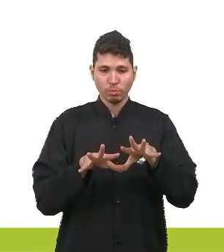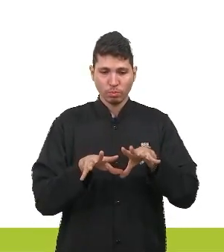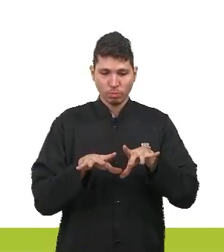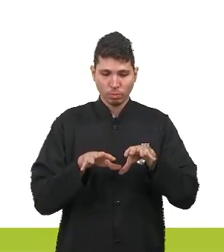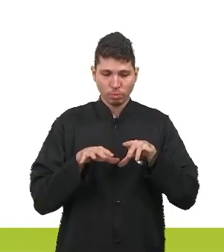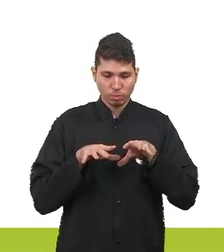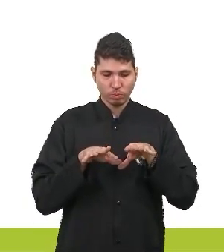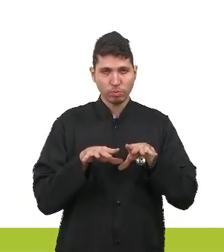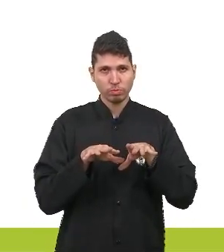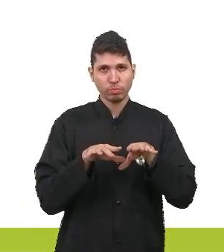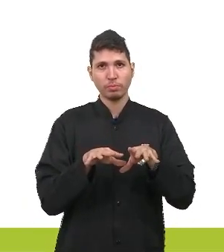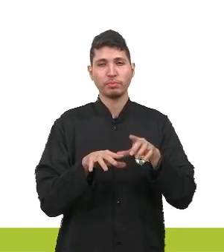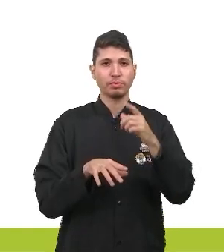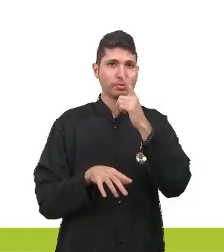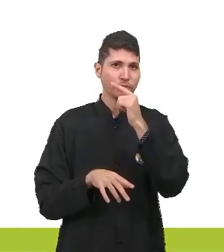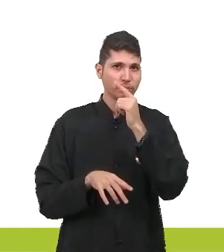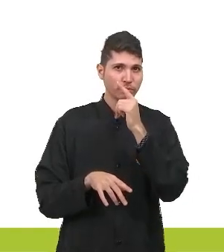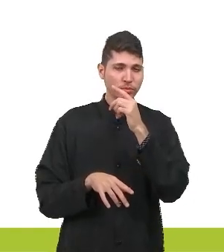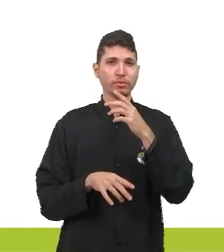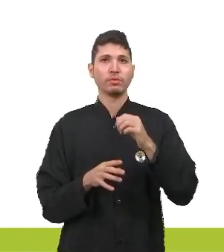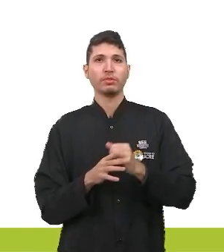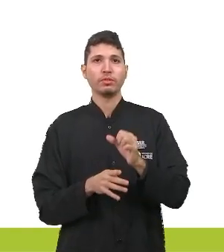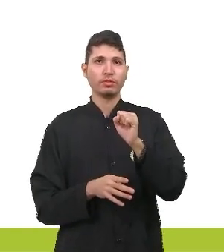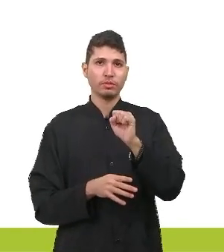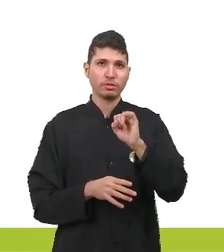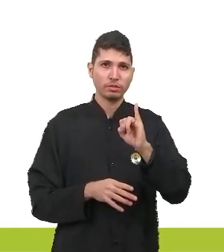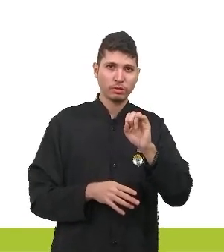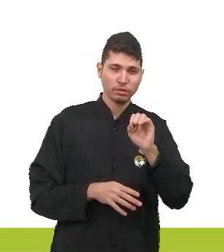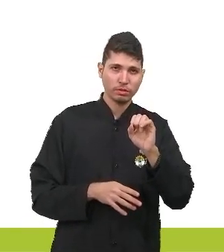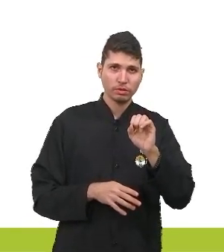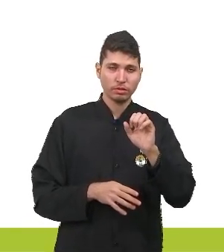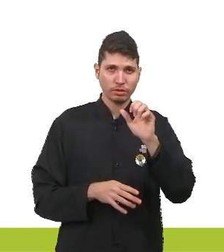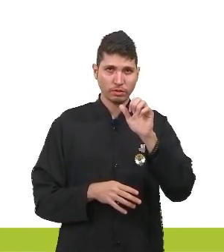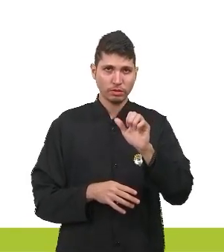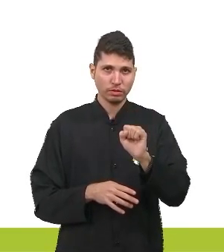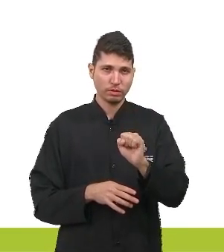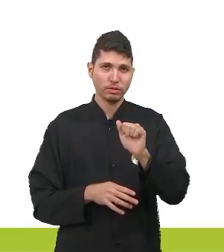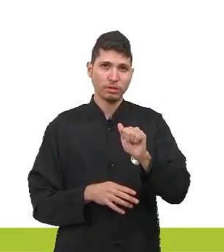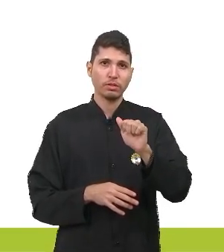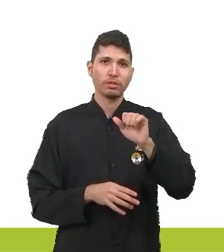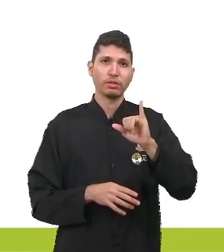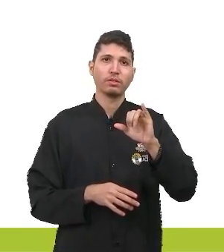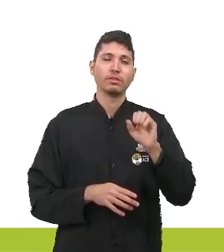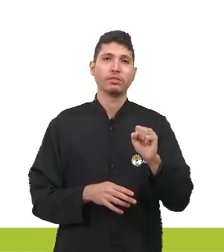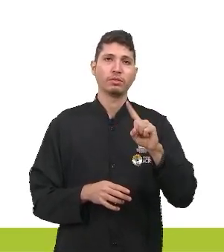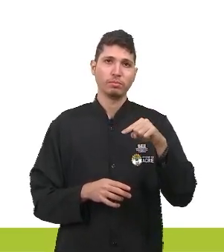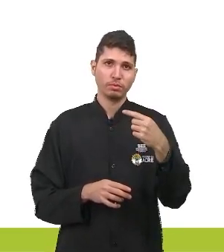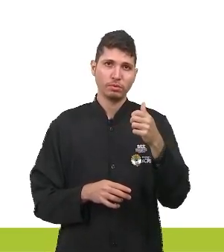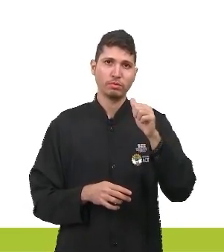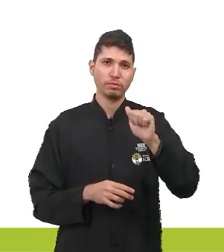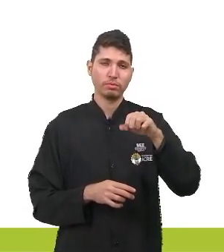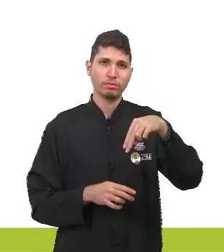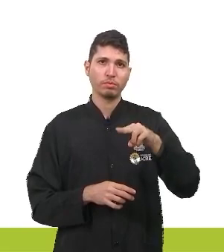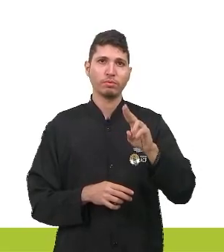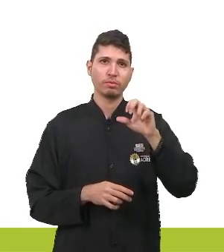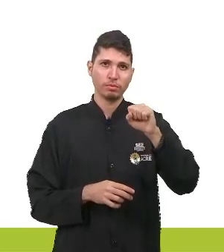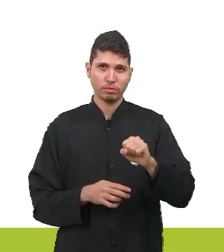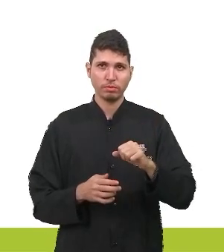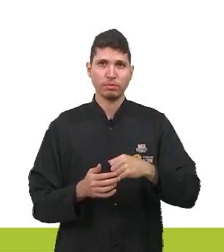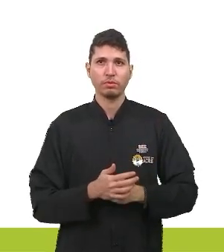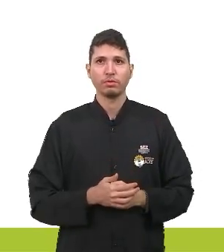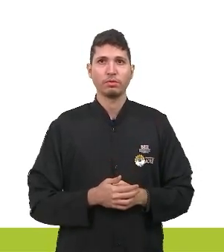minerais. E o ânus, por onde nós eliminamos as fezes. Legal. Mas tem glândulas